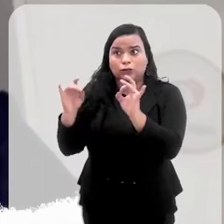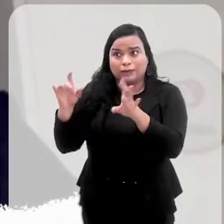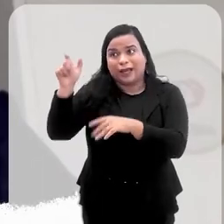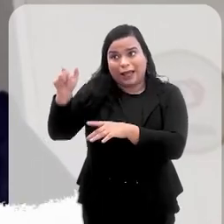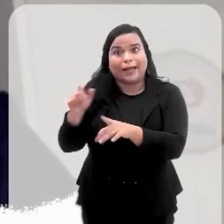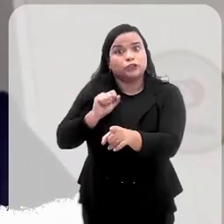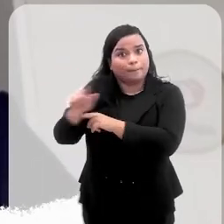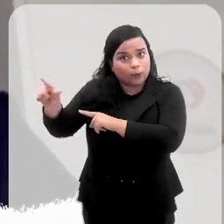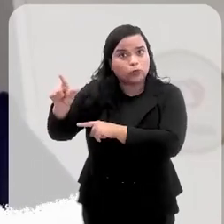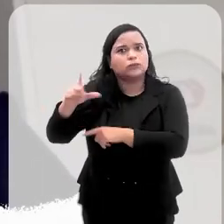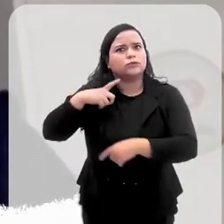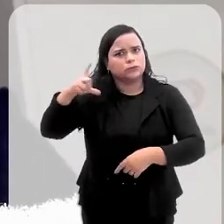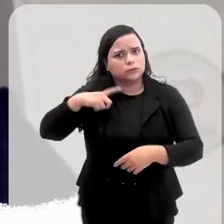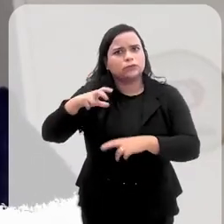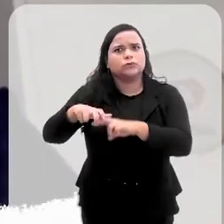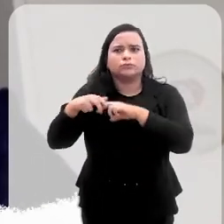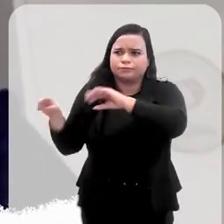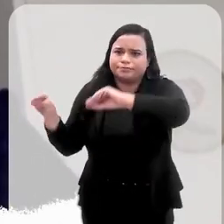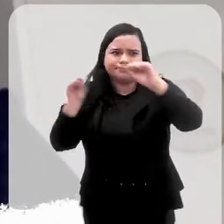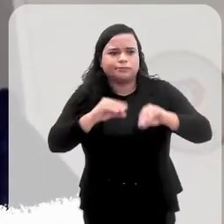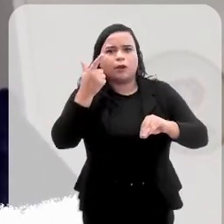garota